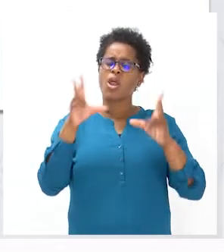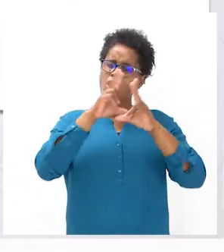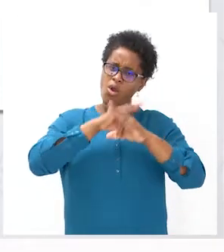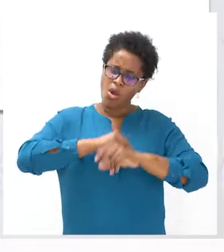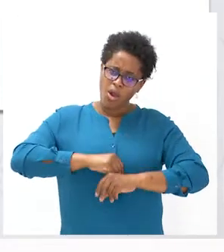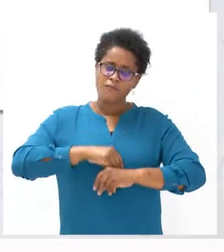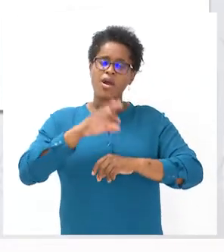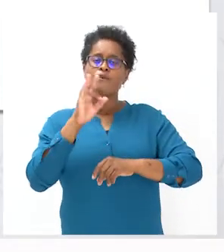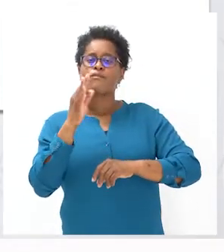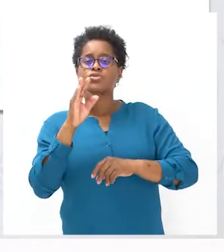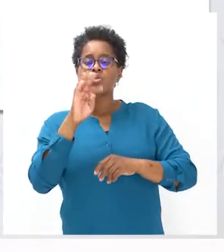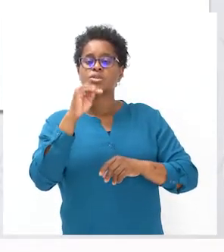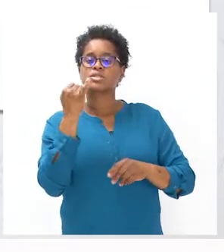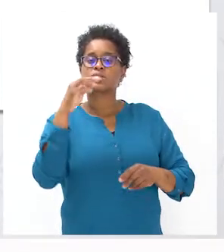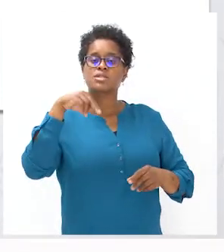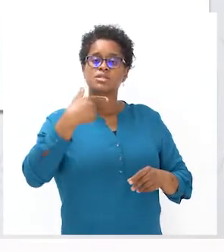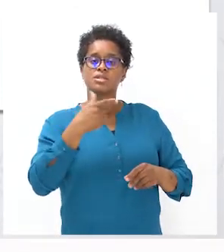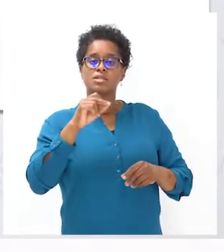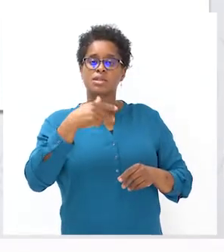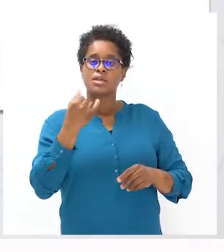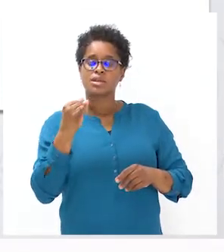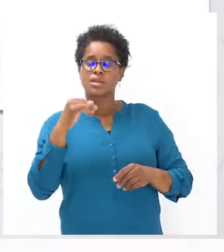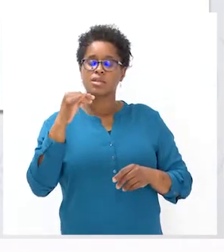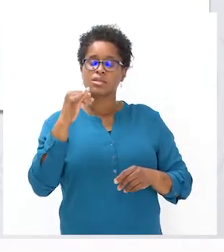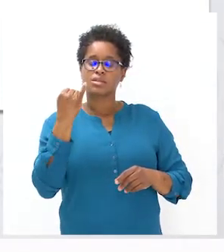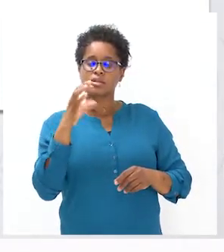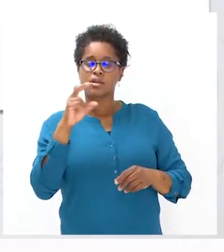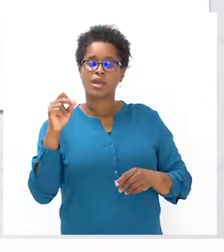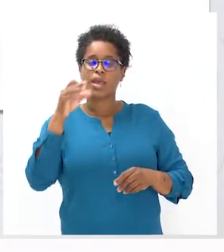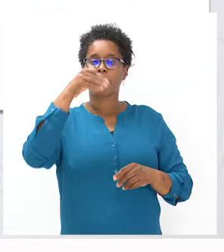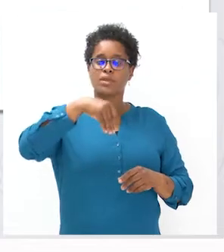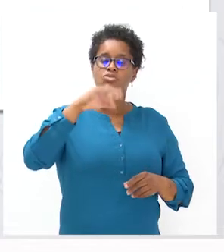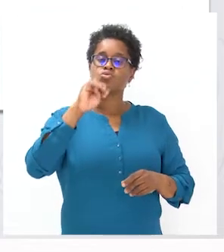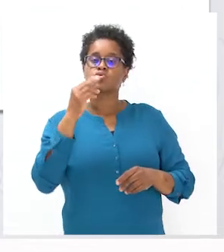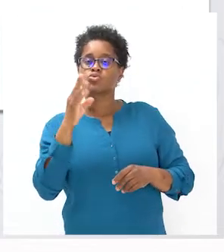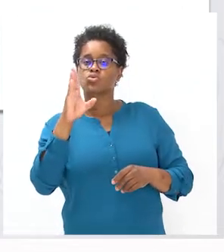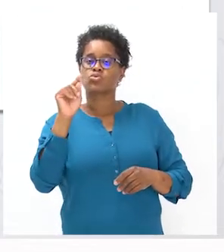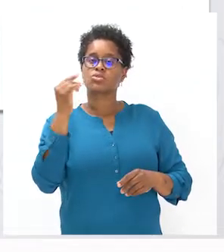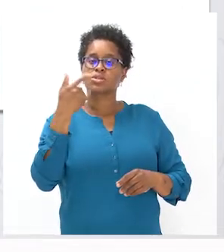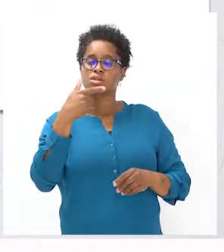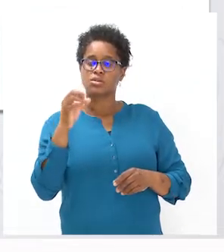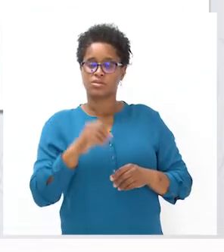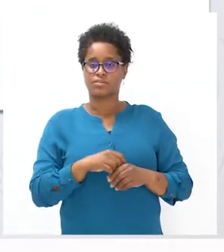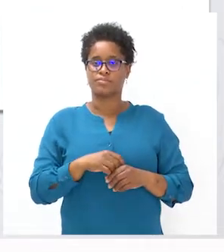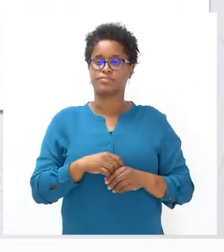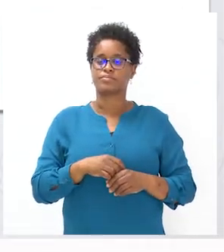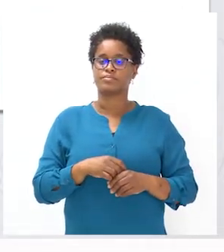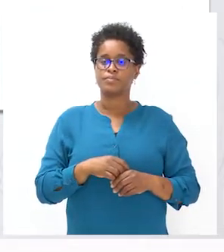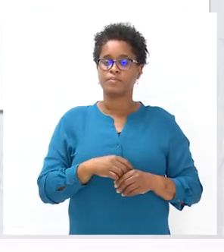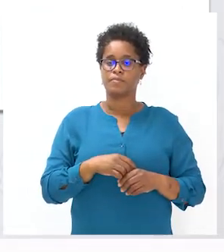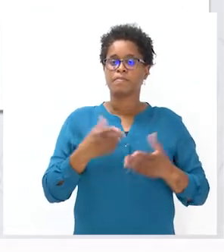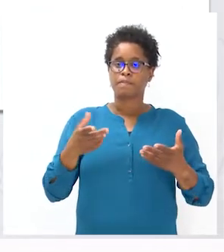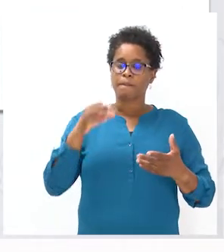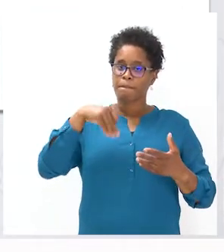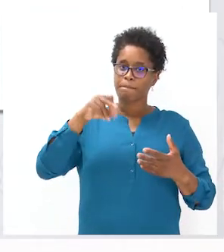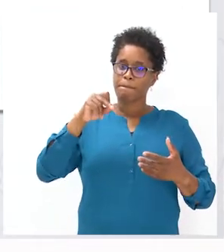nova função sintática que é o predicativo do sujeito. Vejam, ele